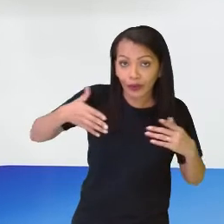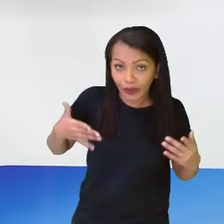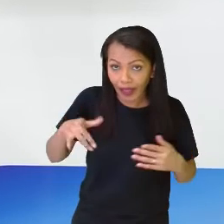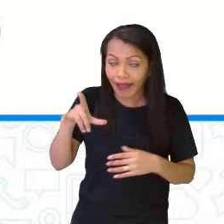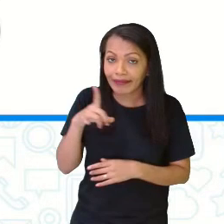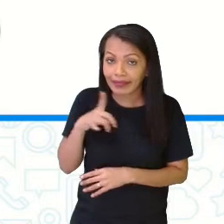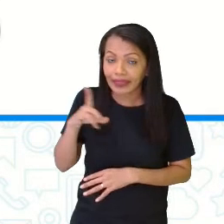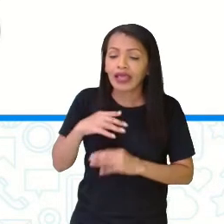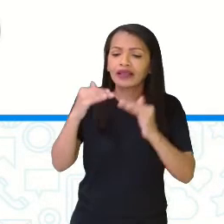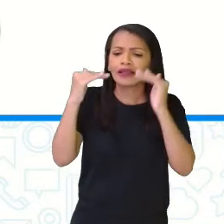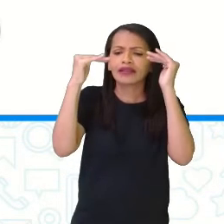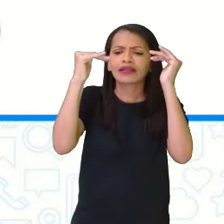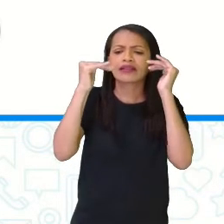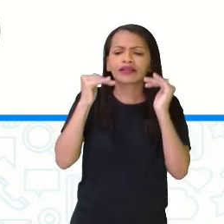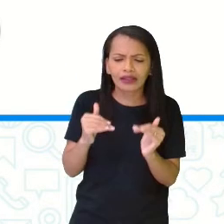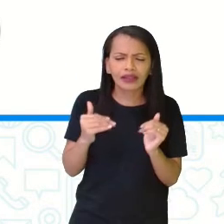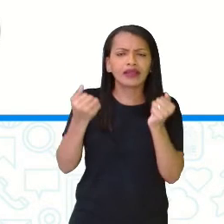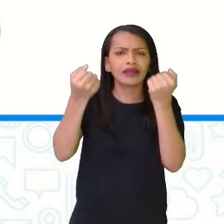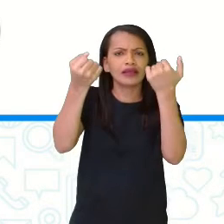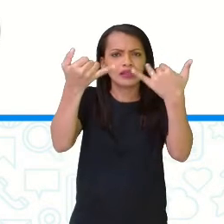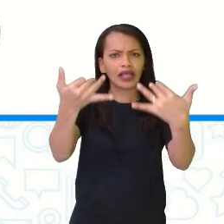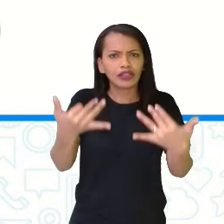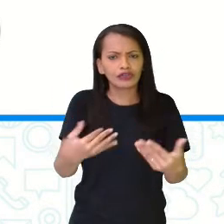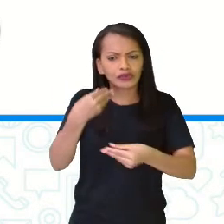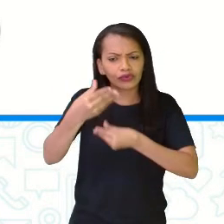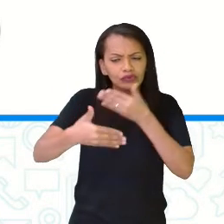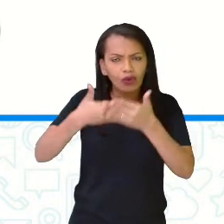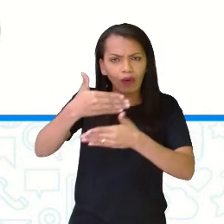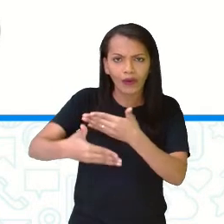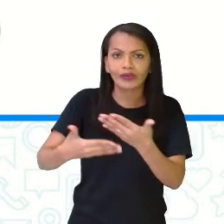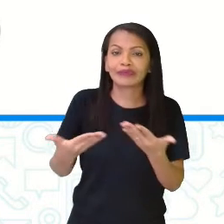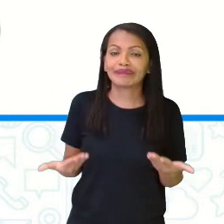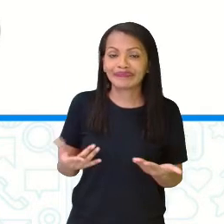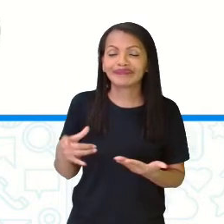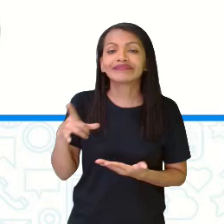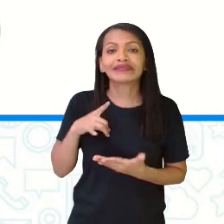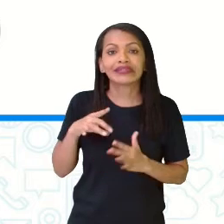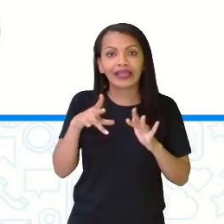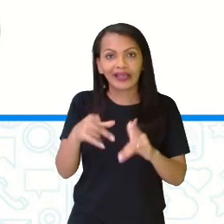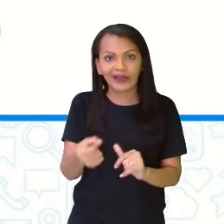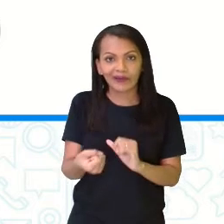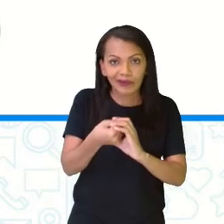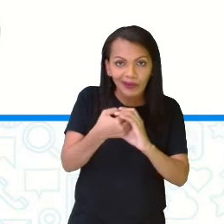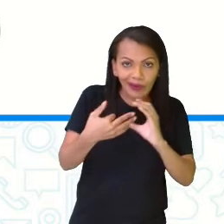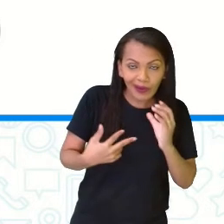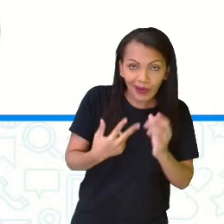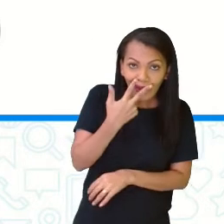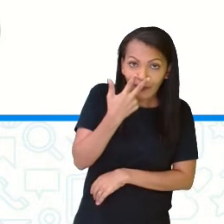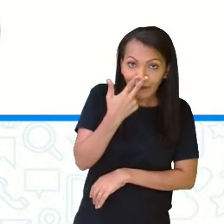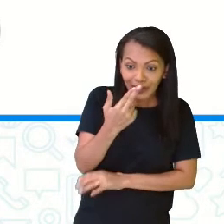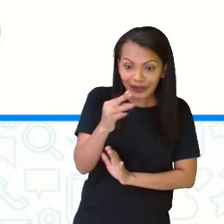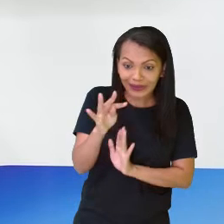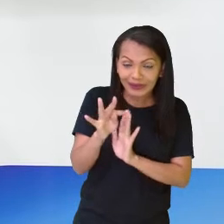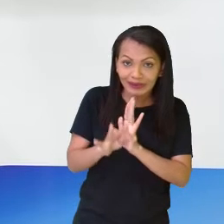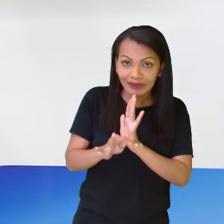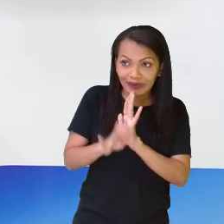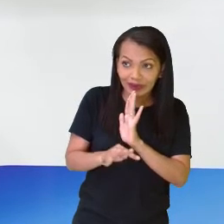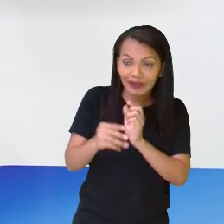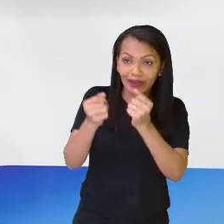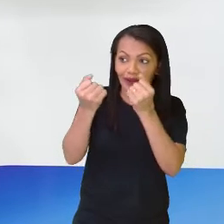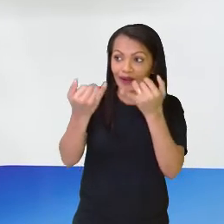tem todo o enredo. Então, são características parecidas com o texto